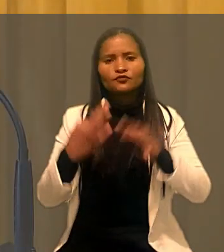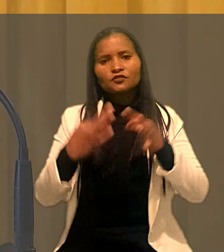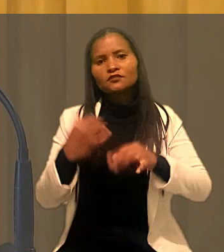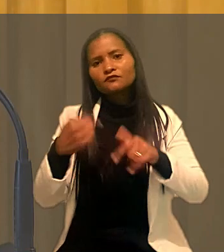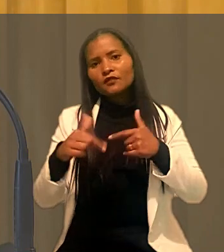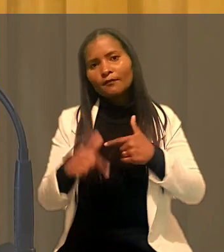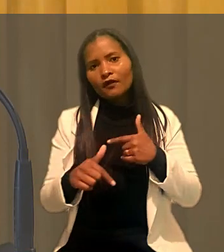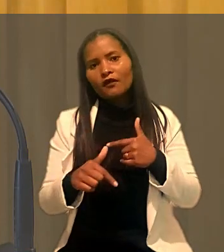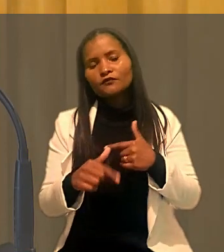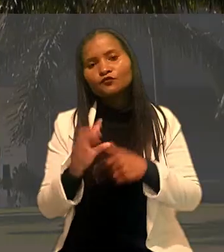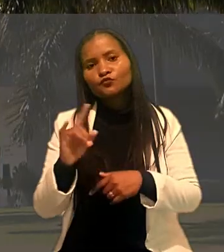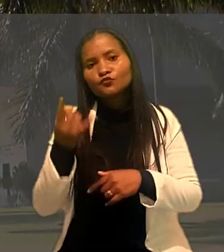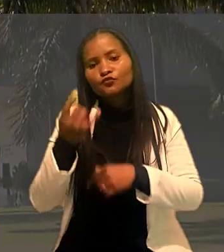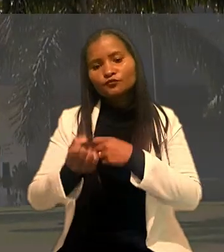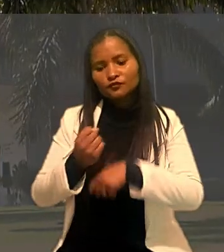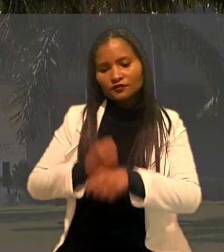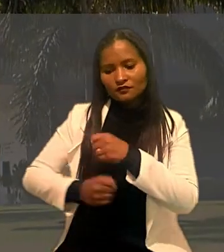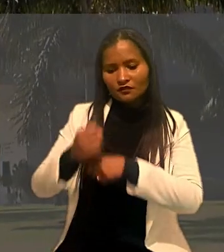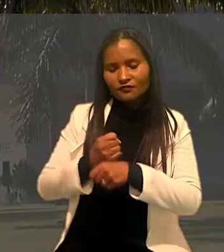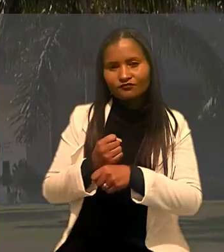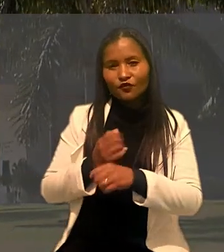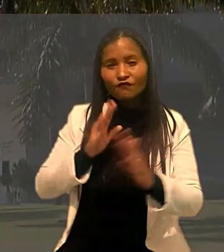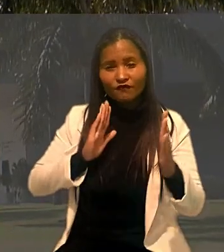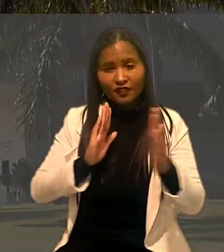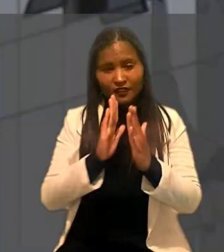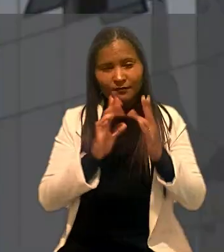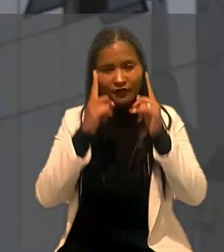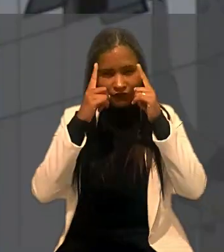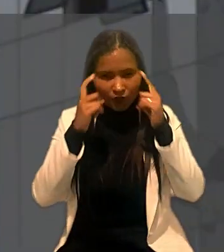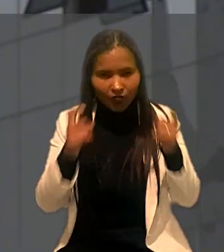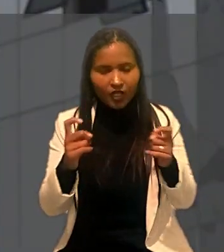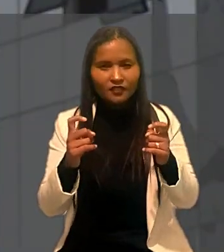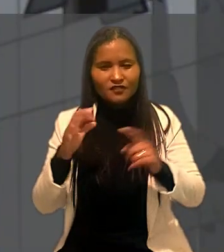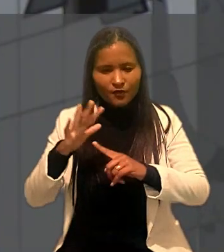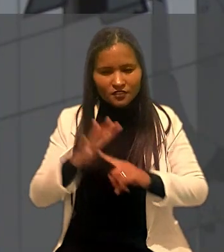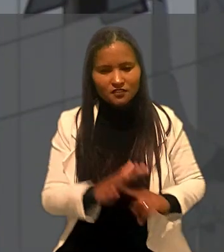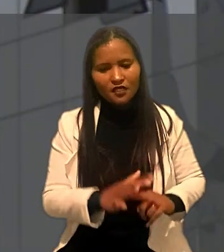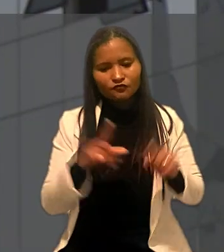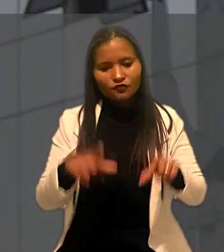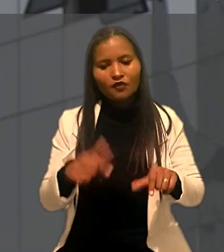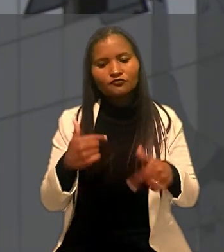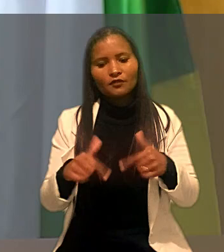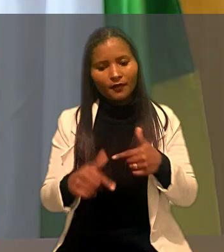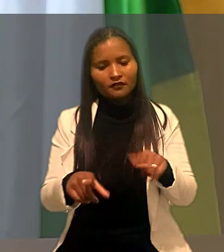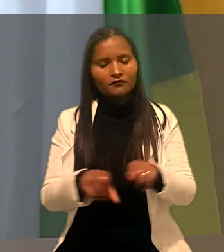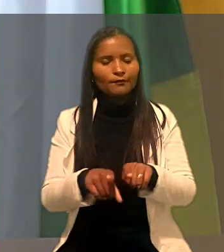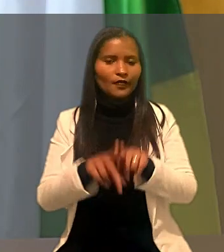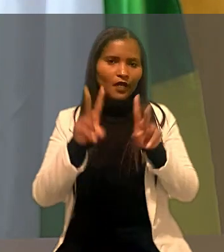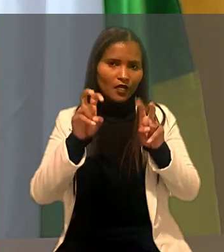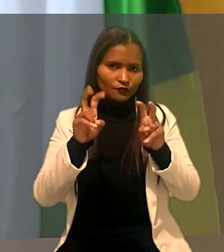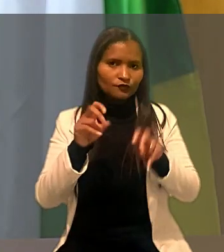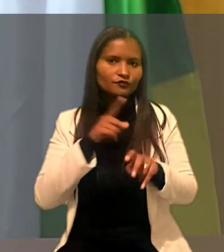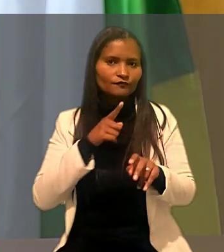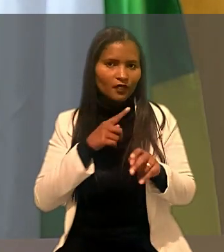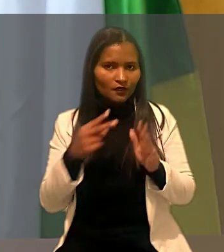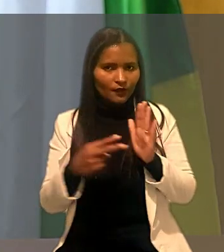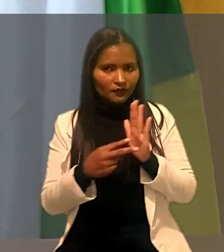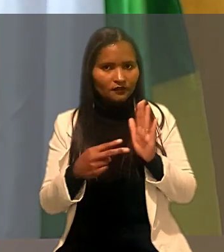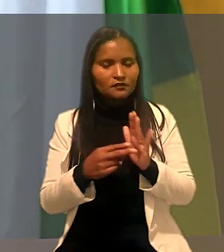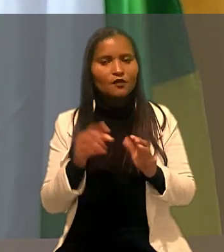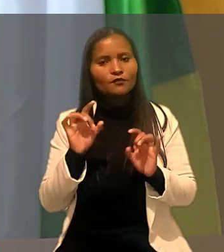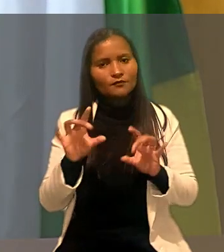Trabalho nos últimos anos. O enfrentamento à violência e ao assédio no ambiente de trabalho também foram assuntos que ganharam